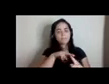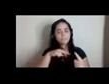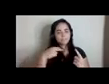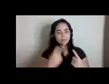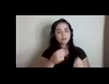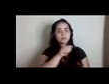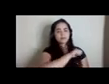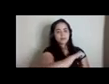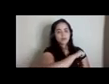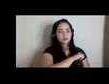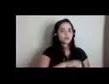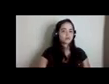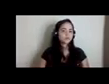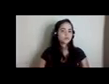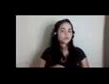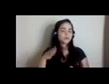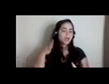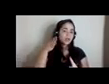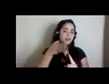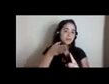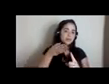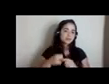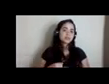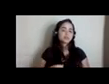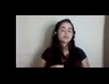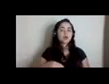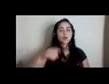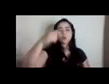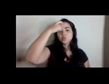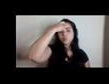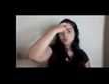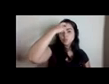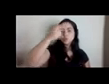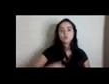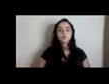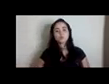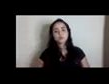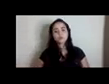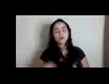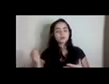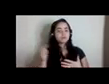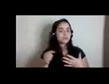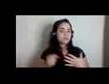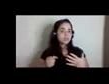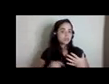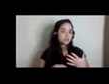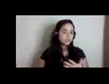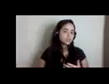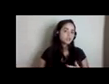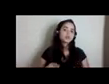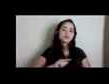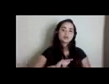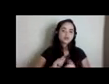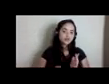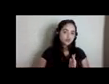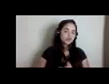A representação, a cultura, as questões de gênero, raça,